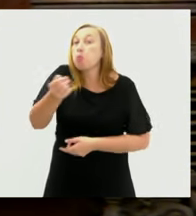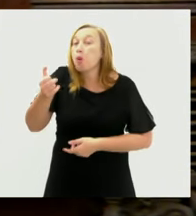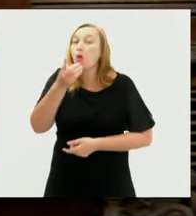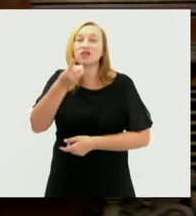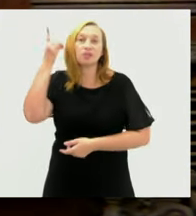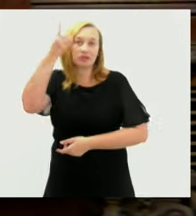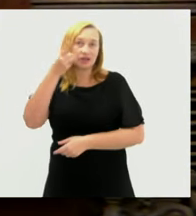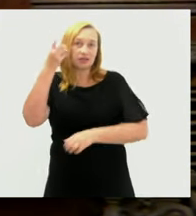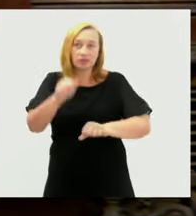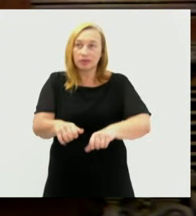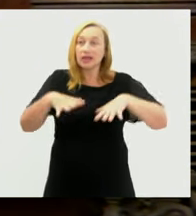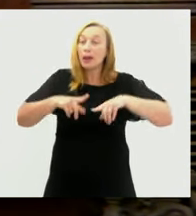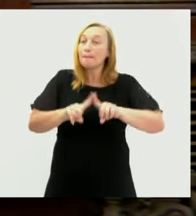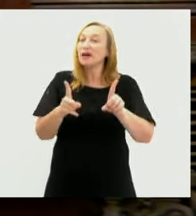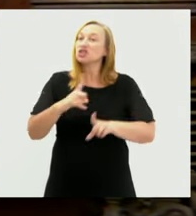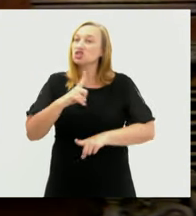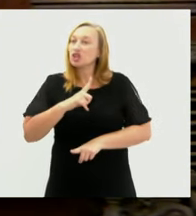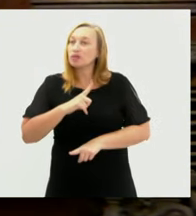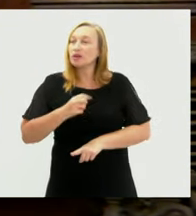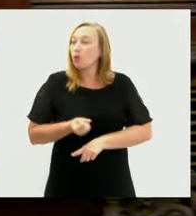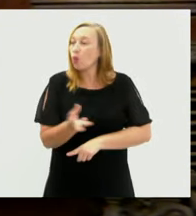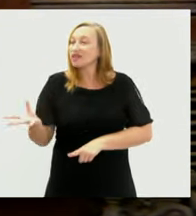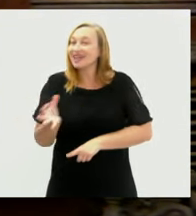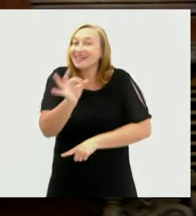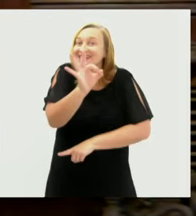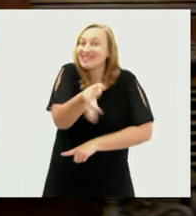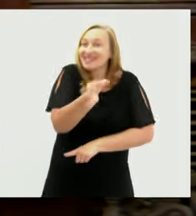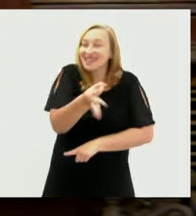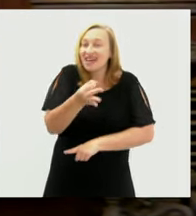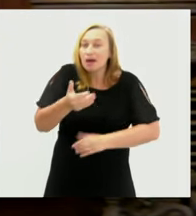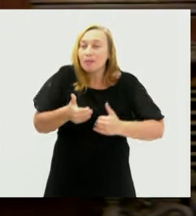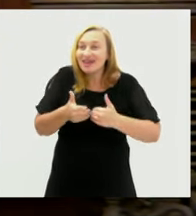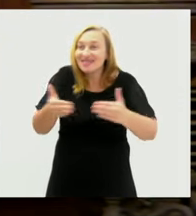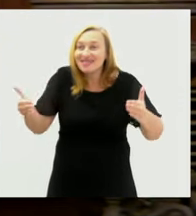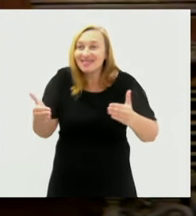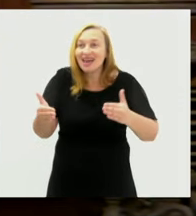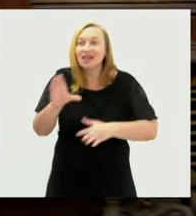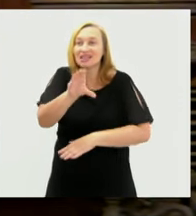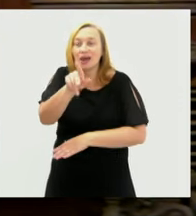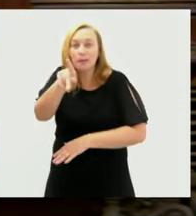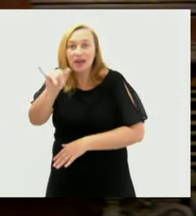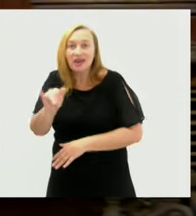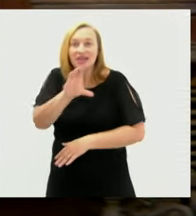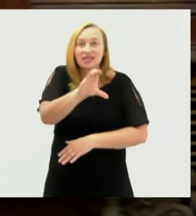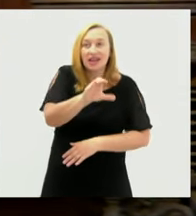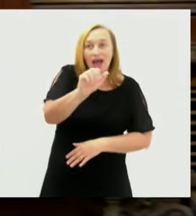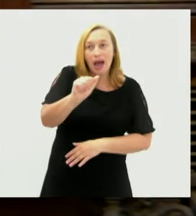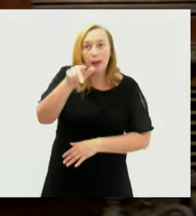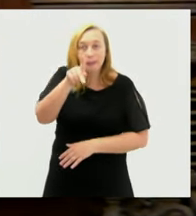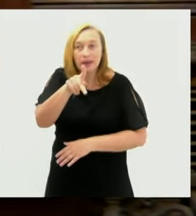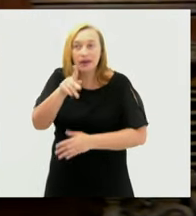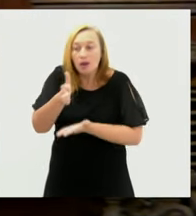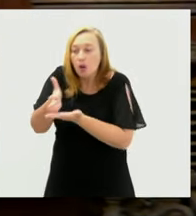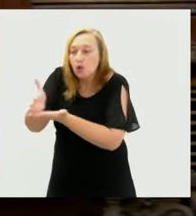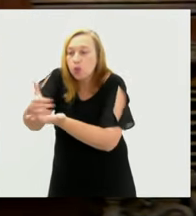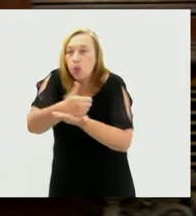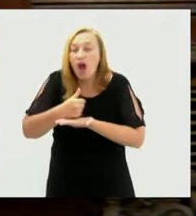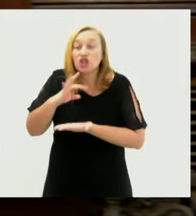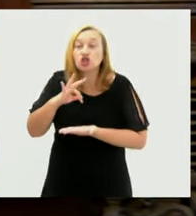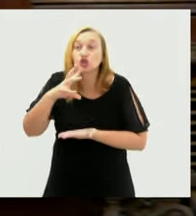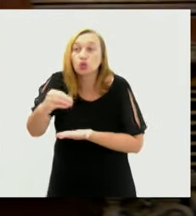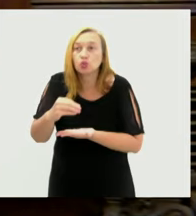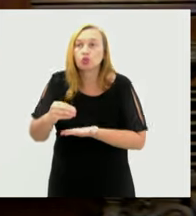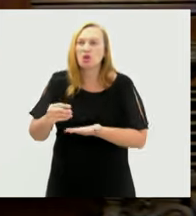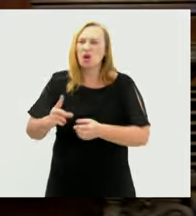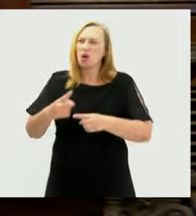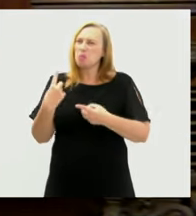que a quantidade necessária para a abertura da CPI do SEAP, para apurarmos todo, porque não é mais